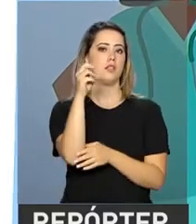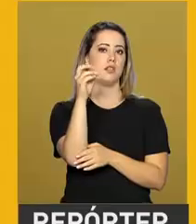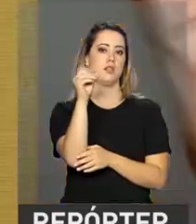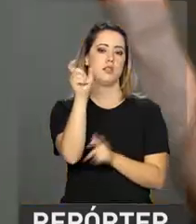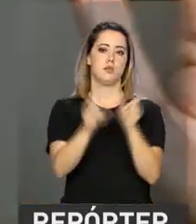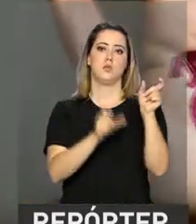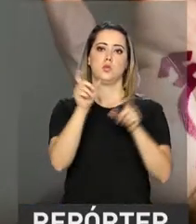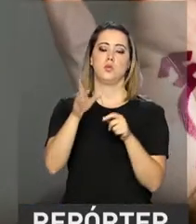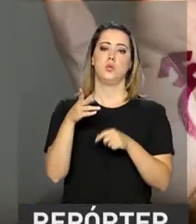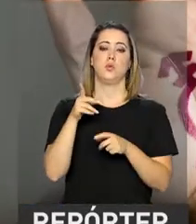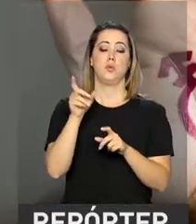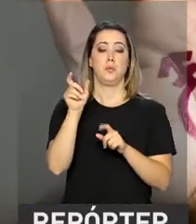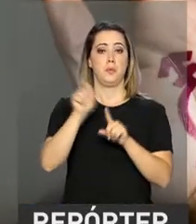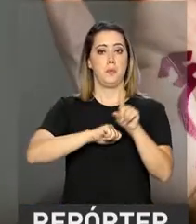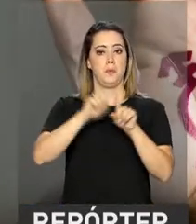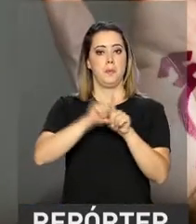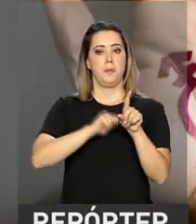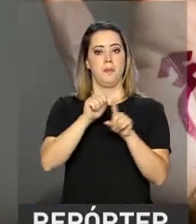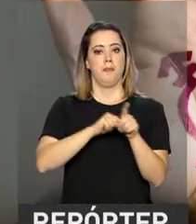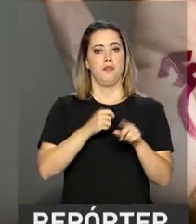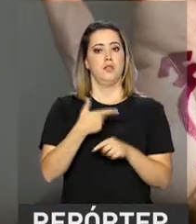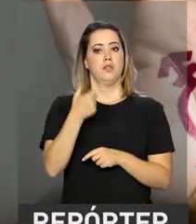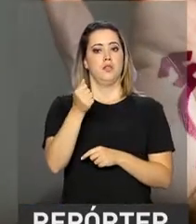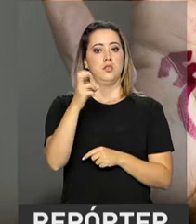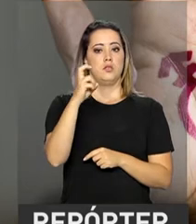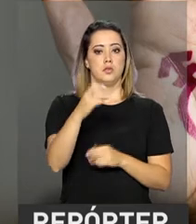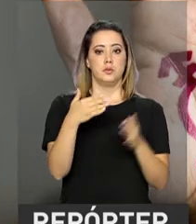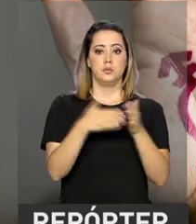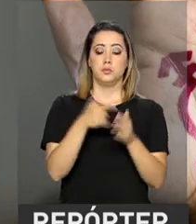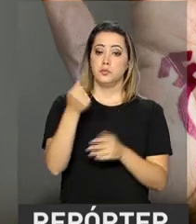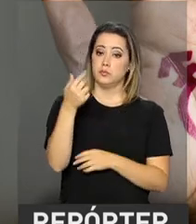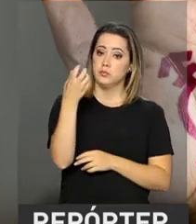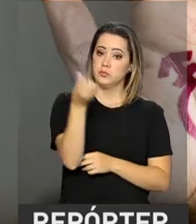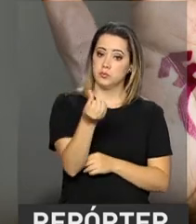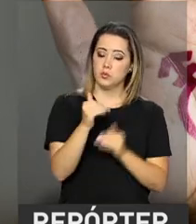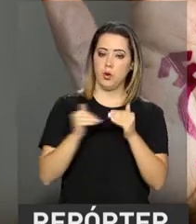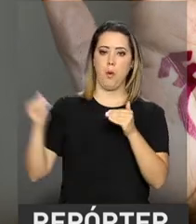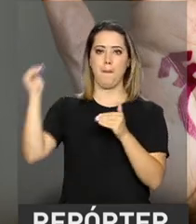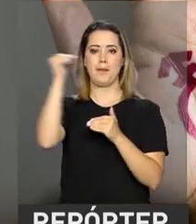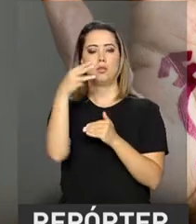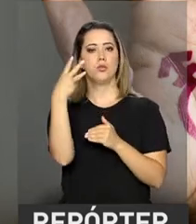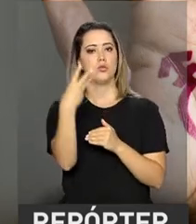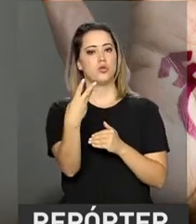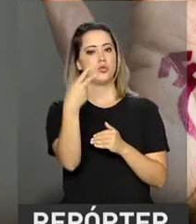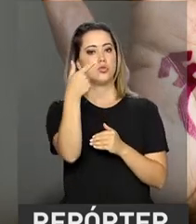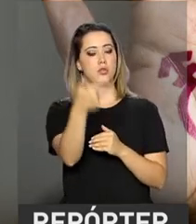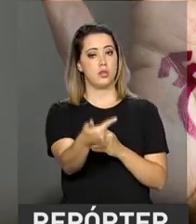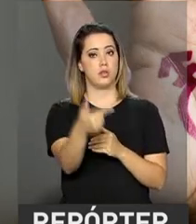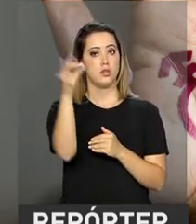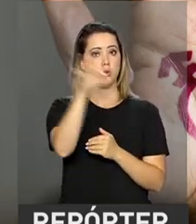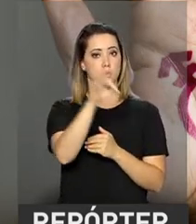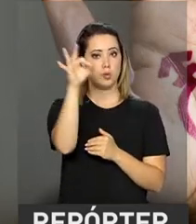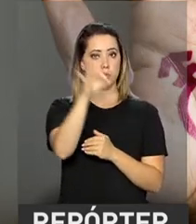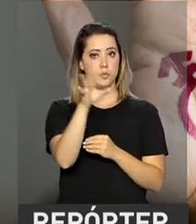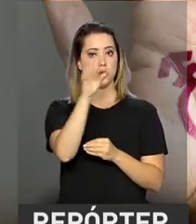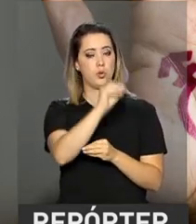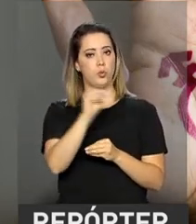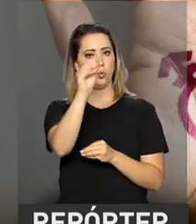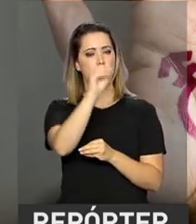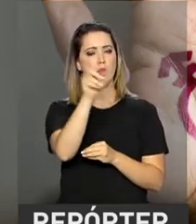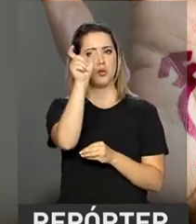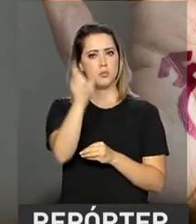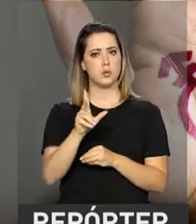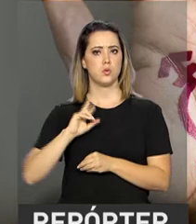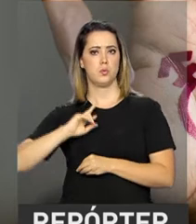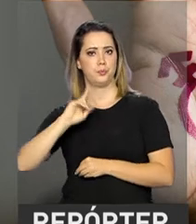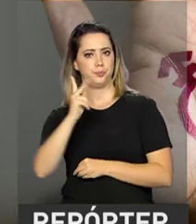mês. Entre 2015 e 2016, foi registrado um aumento de 32% nos atendimentos ambulatoriais